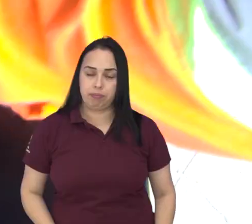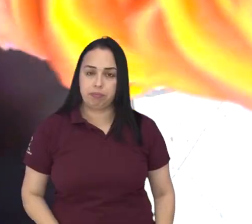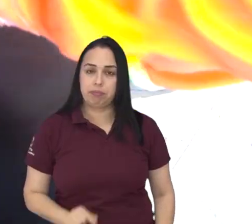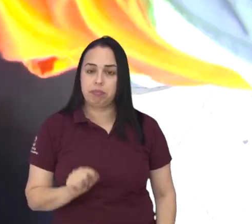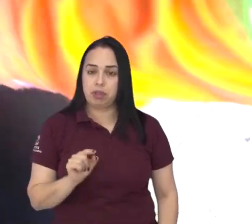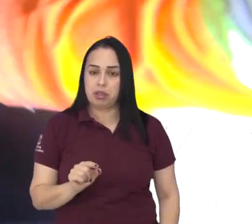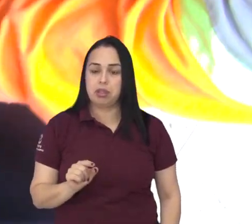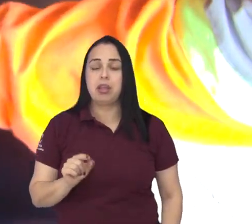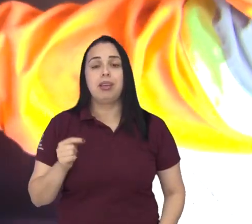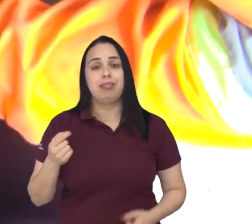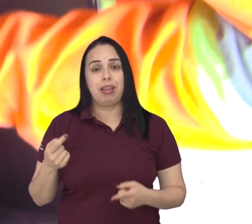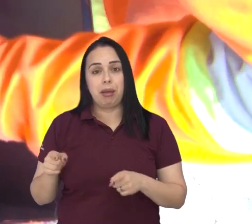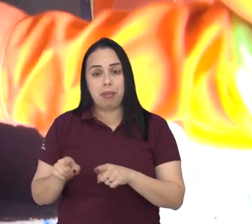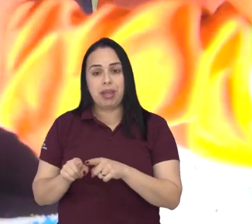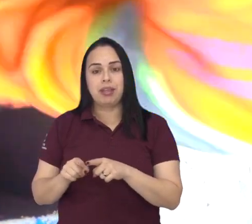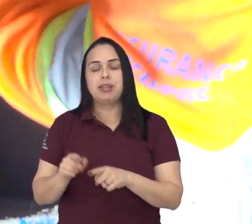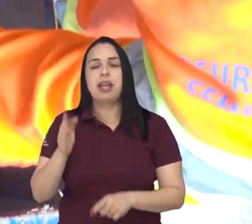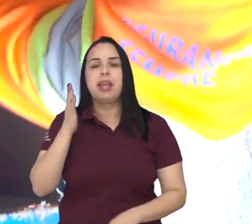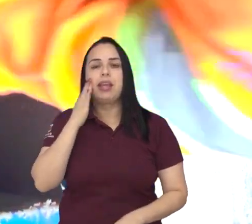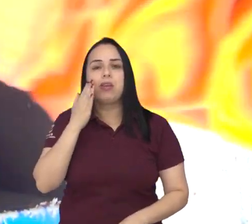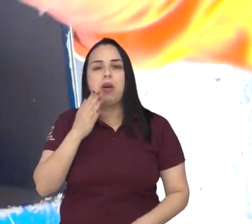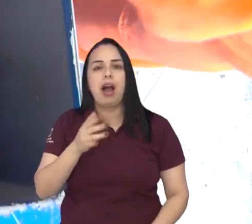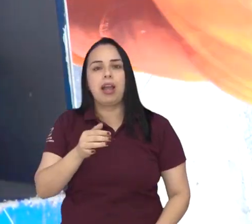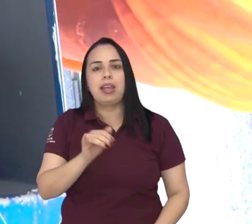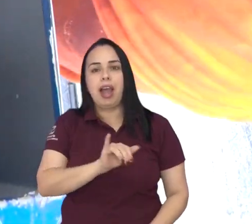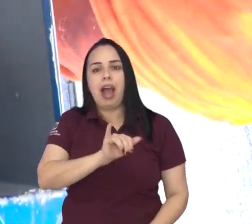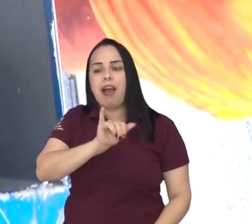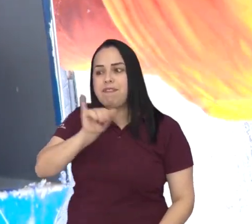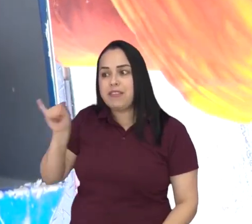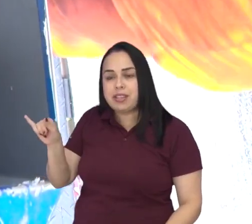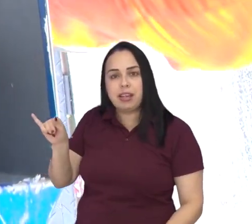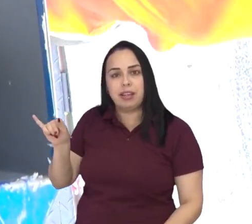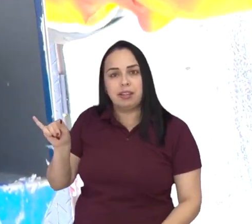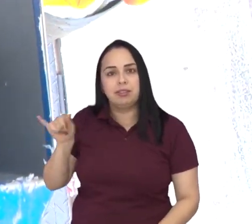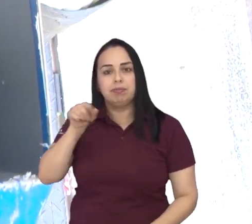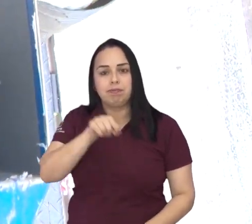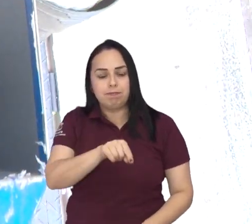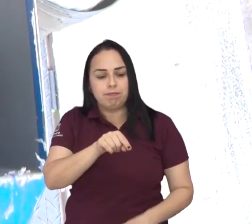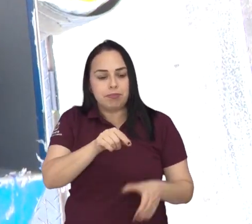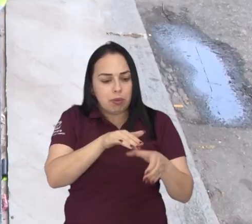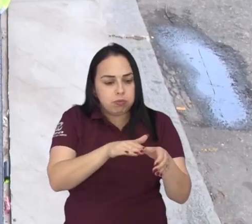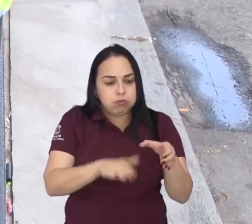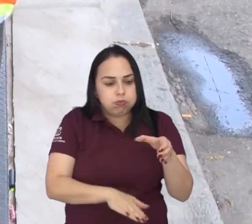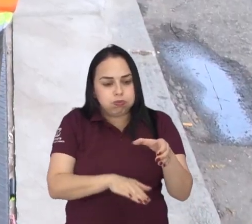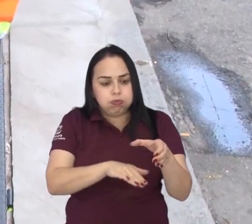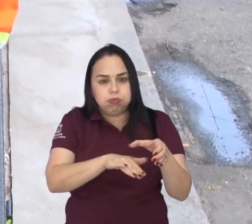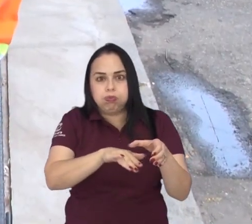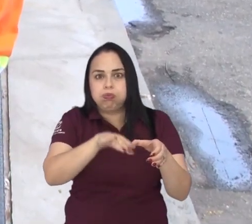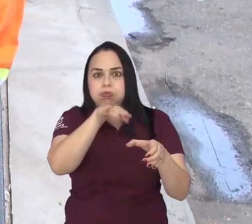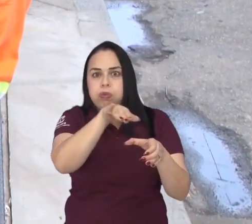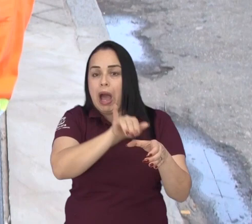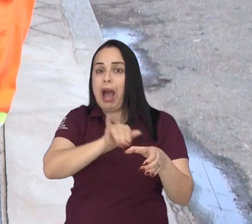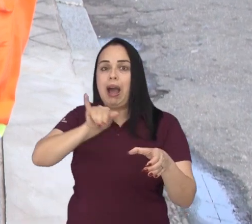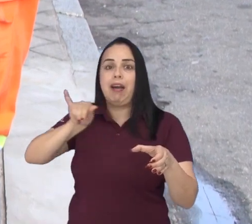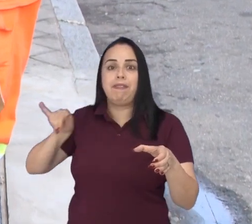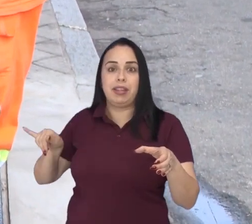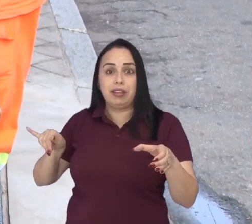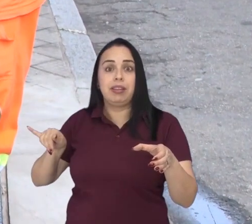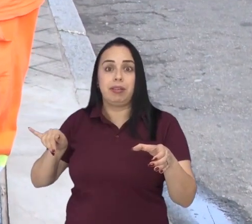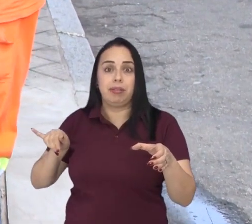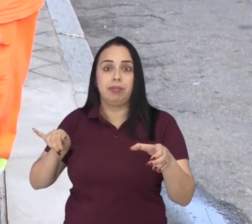reciclável. Elas são monitoradas por sensores que avisam quando a capacidade de armazenamento